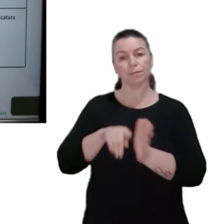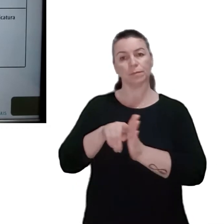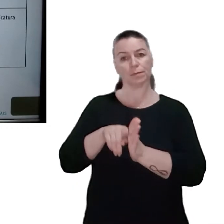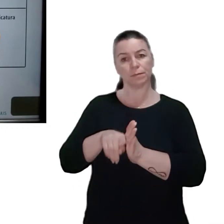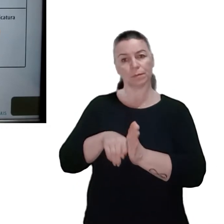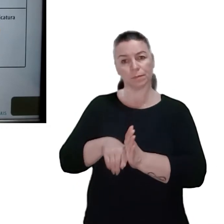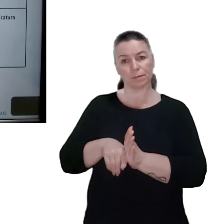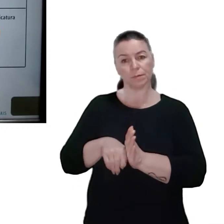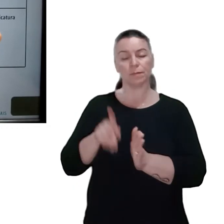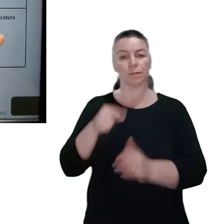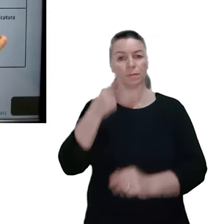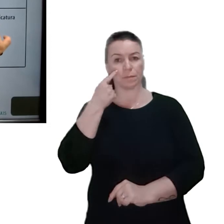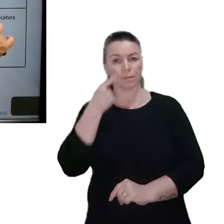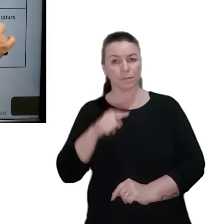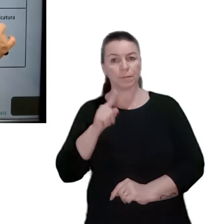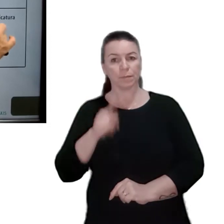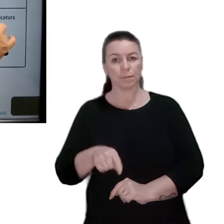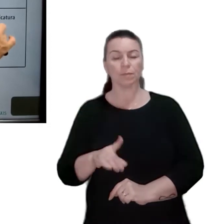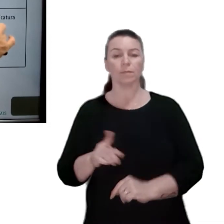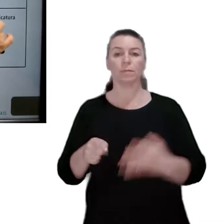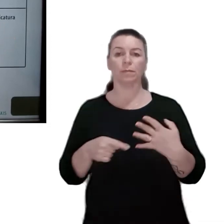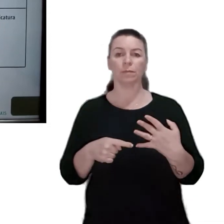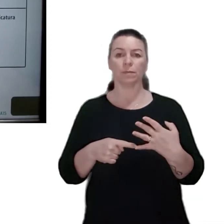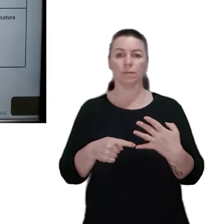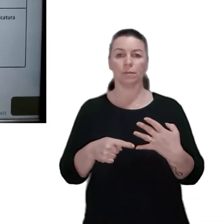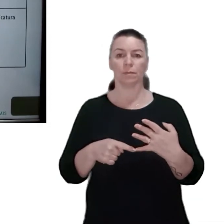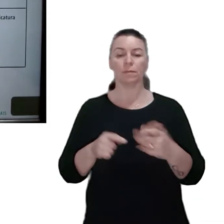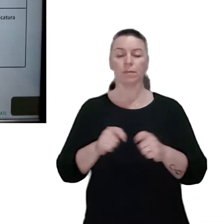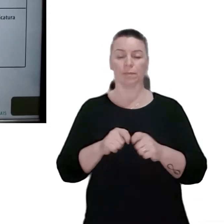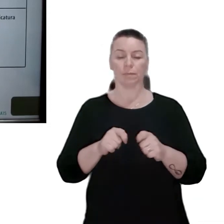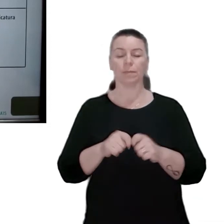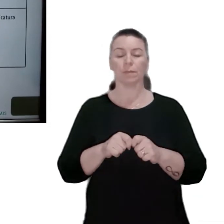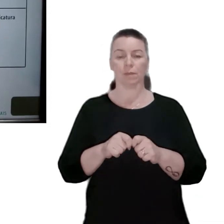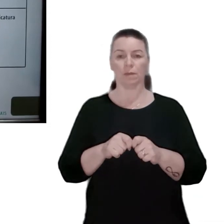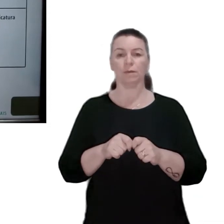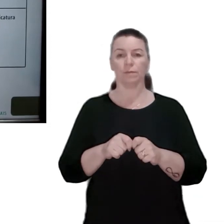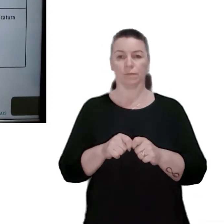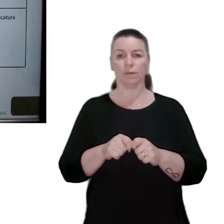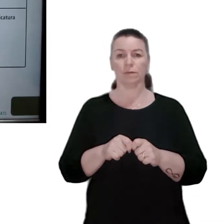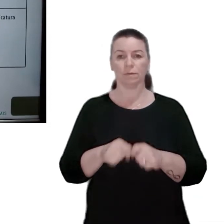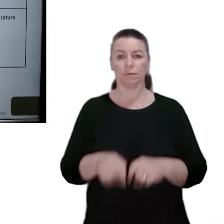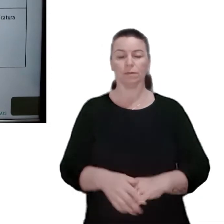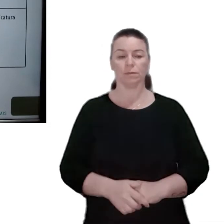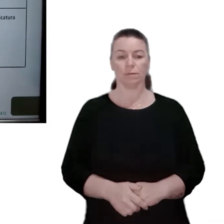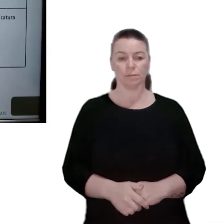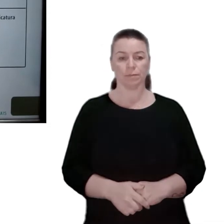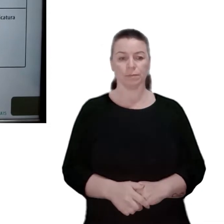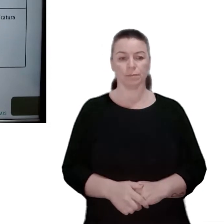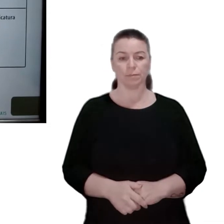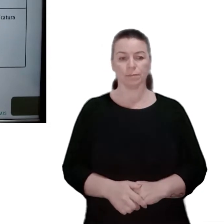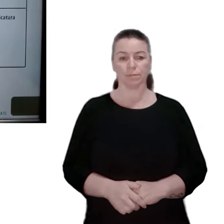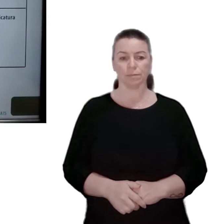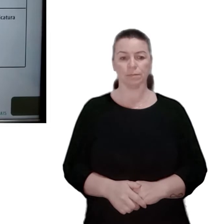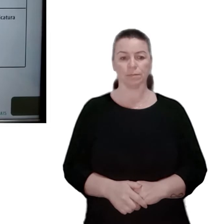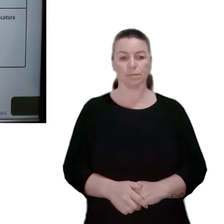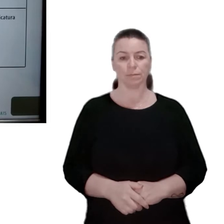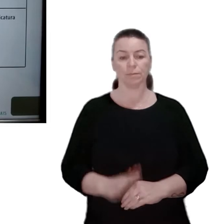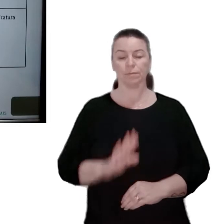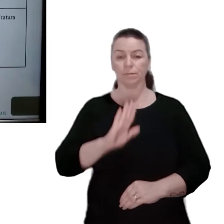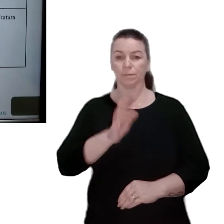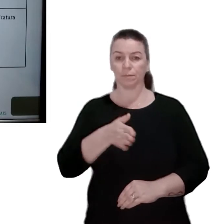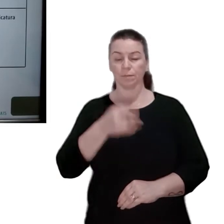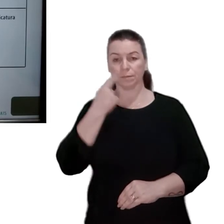análise é considerando que Daniela foi quem fez a caricatura. Então veja, nós